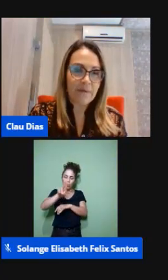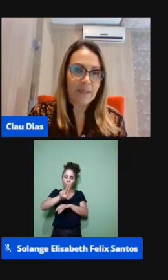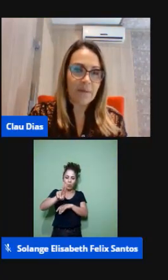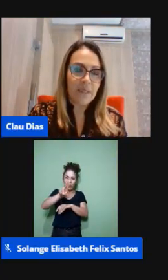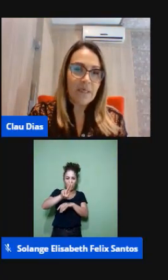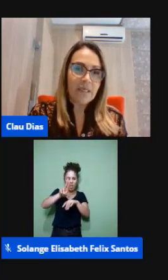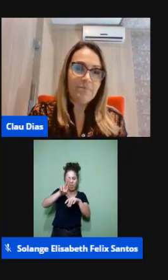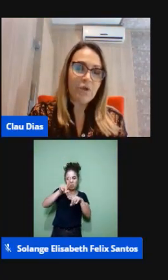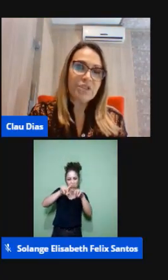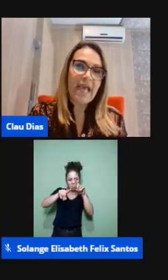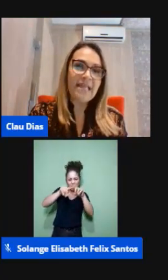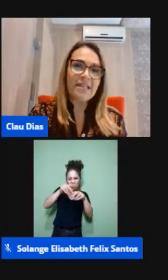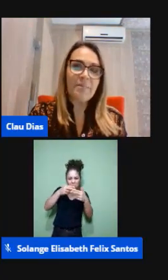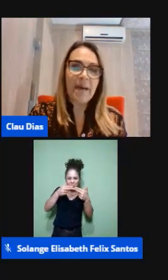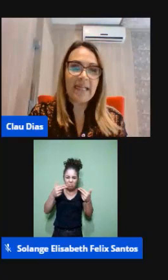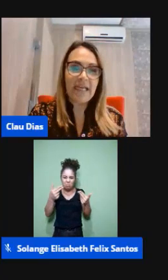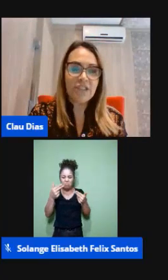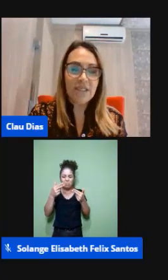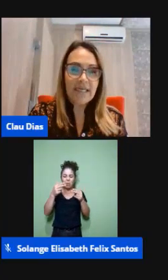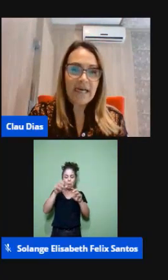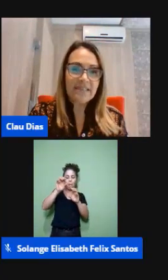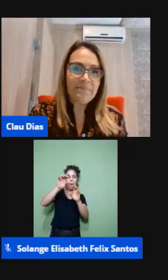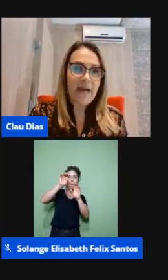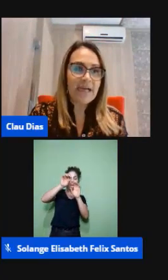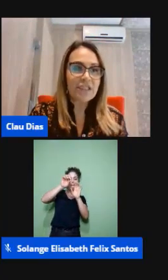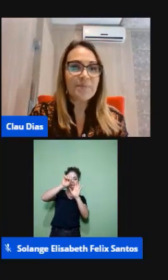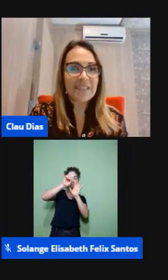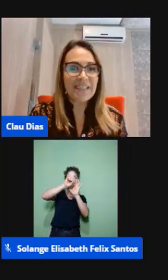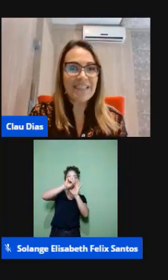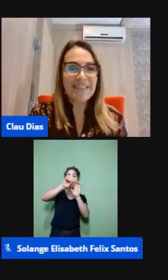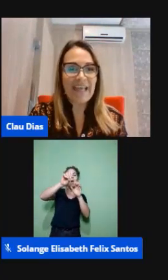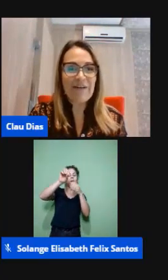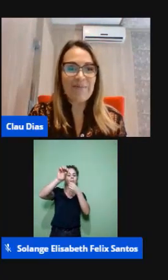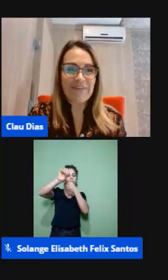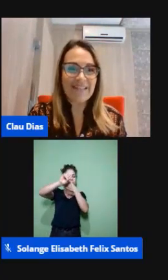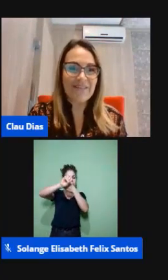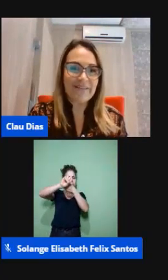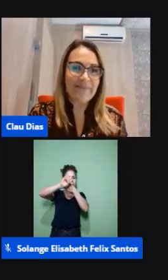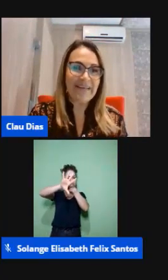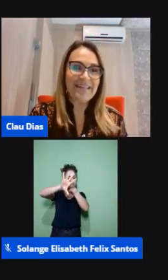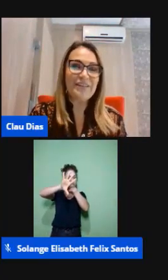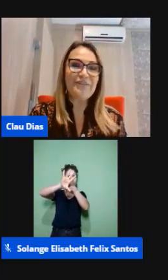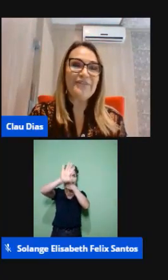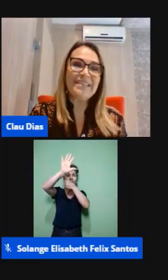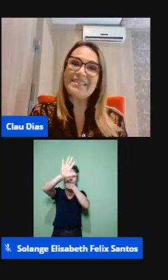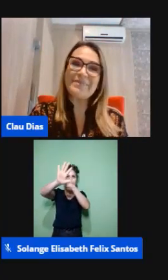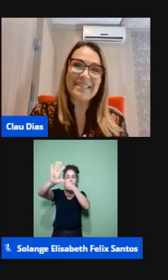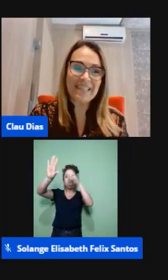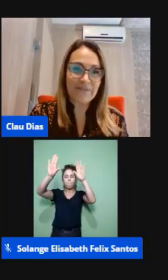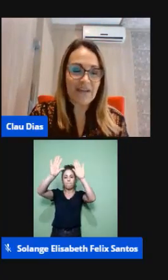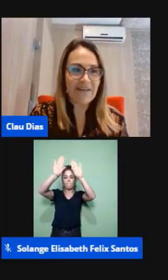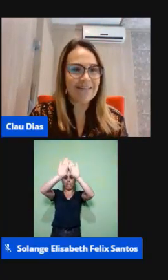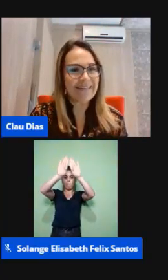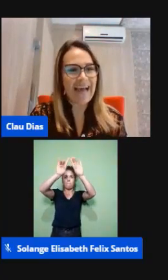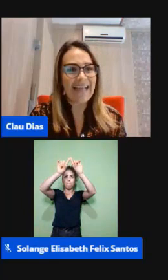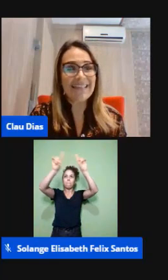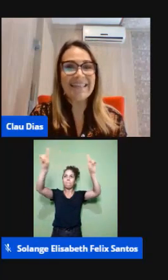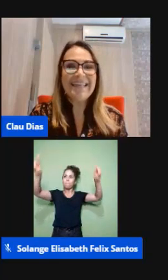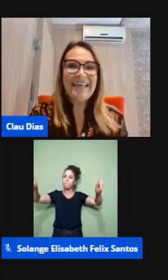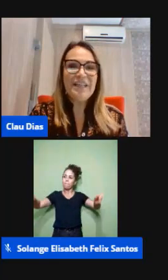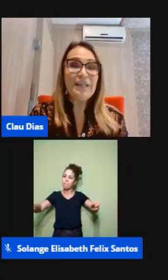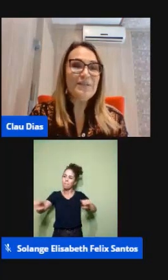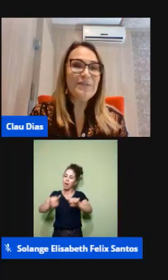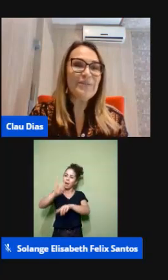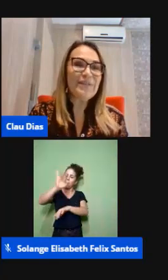né? Que projeta na parede as imagens, mas a gente tem como fazer isso também, né? Eu já fiz, as minhas crianças ficaram